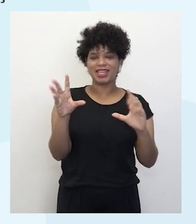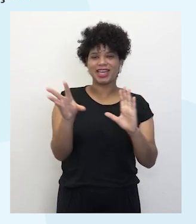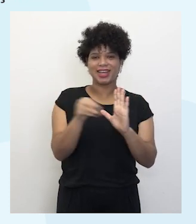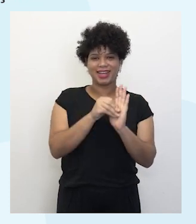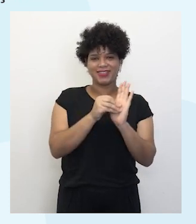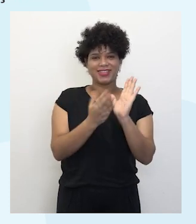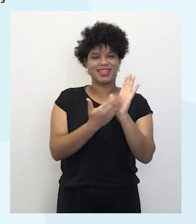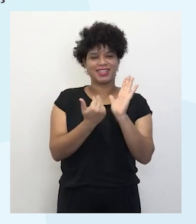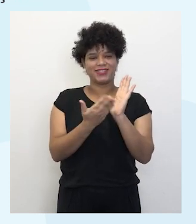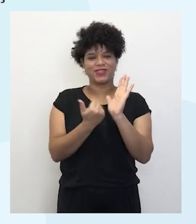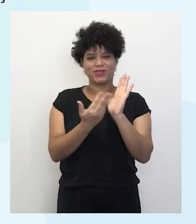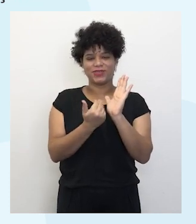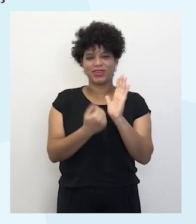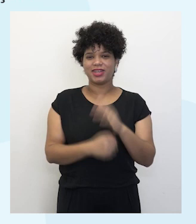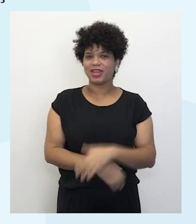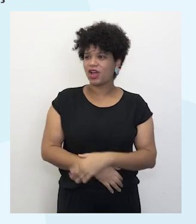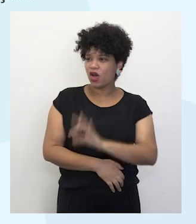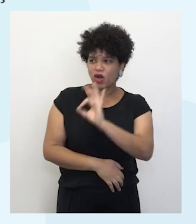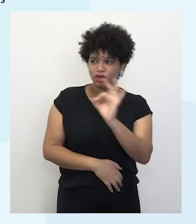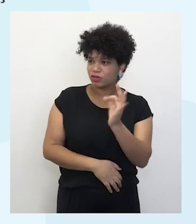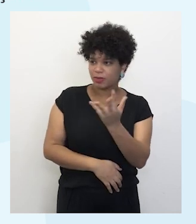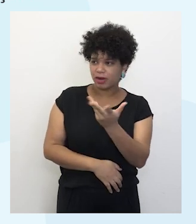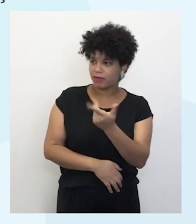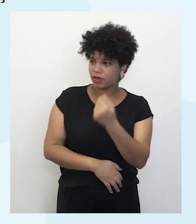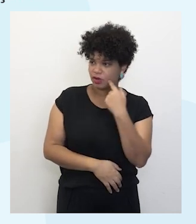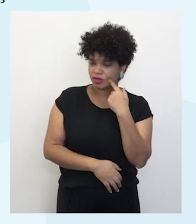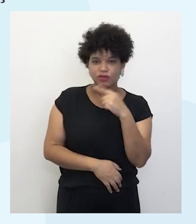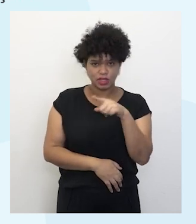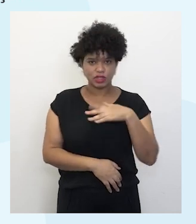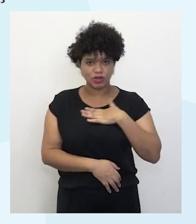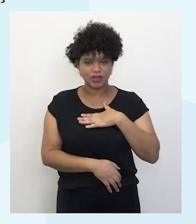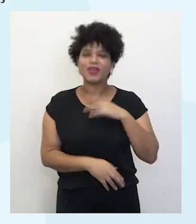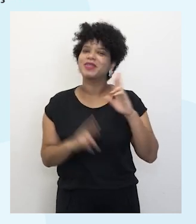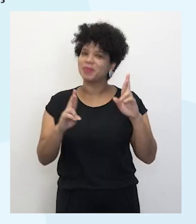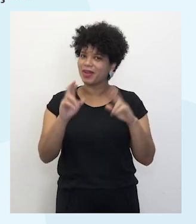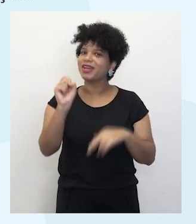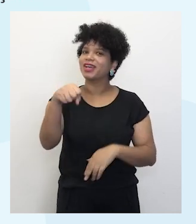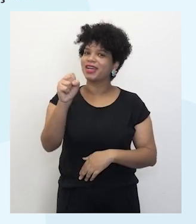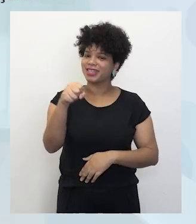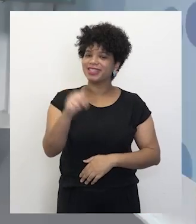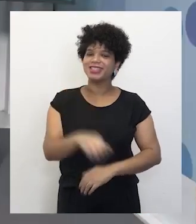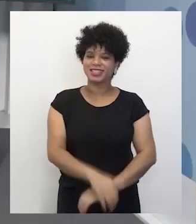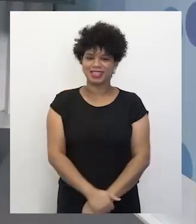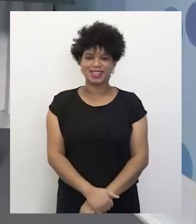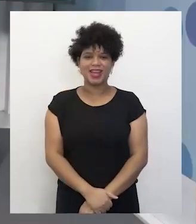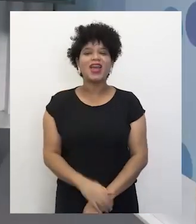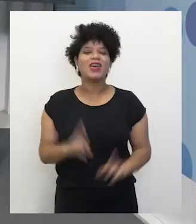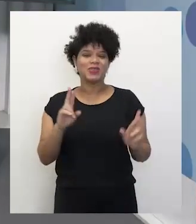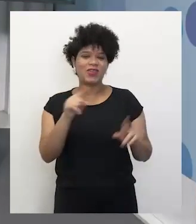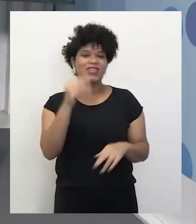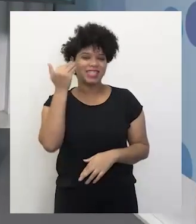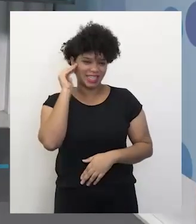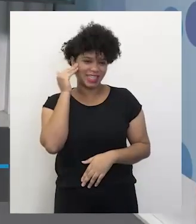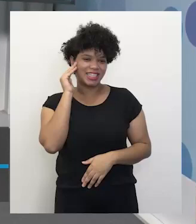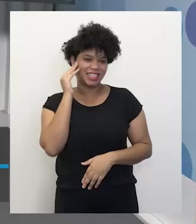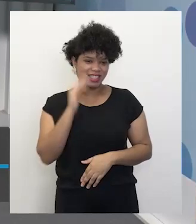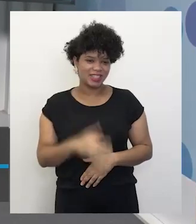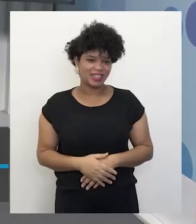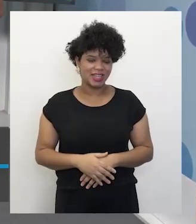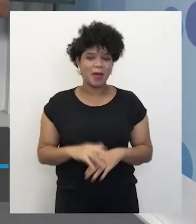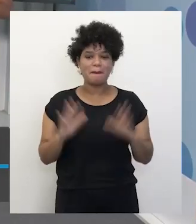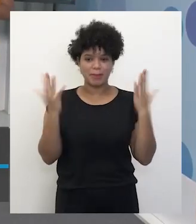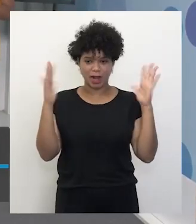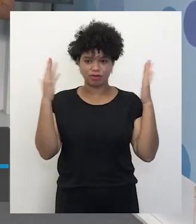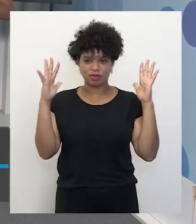caderno. Nossa, Vitor, foi brilhante. Vocês gostaram? Eu espero que sim, hein? Espero que tenham entendido. Tem aplausos aí,